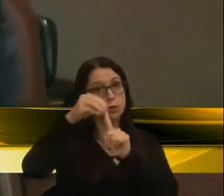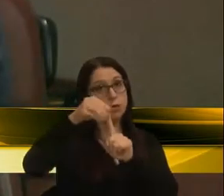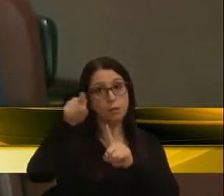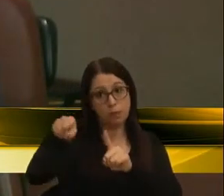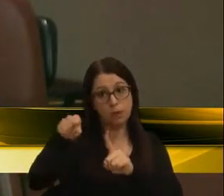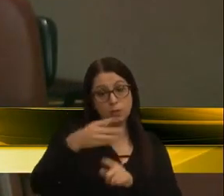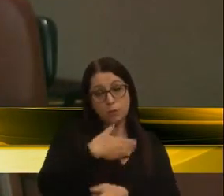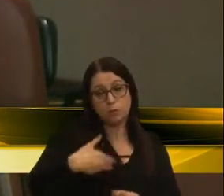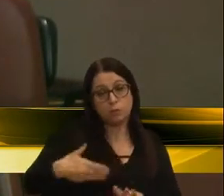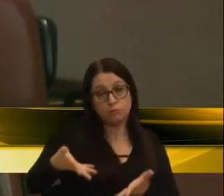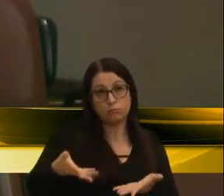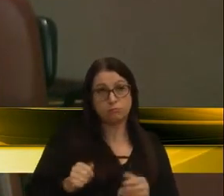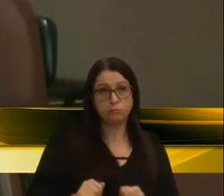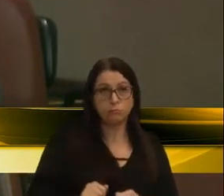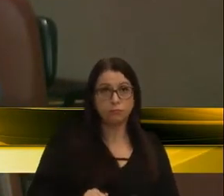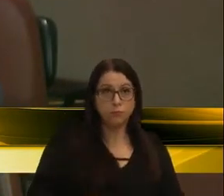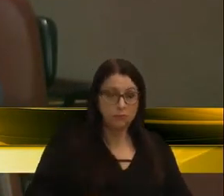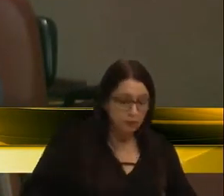esse governo que está aí.